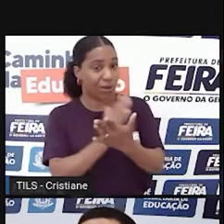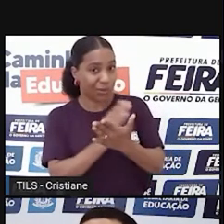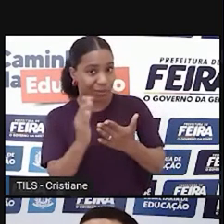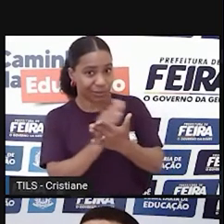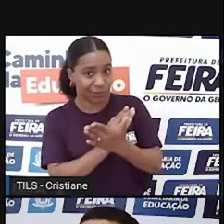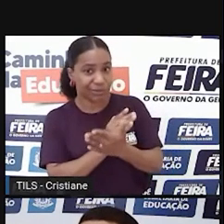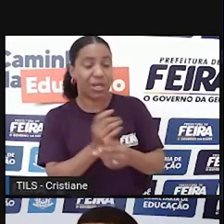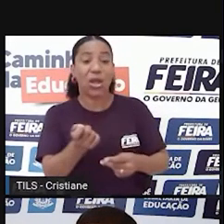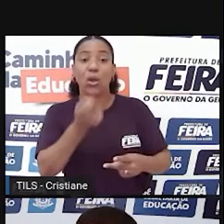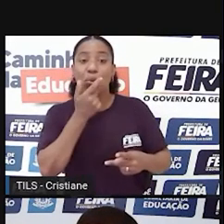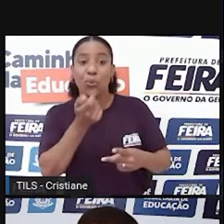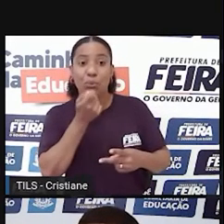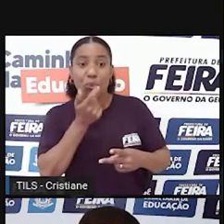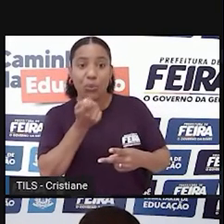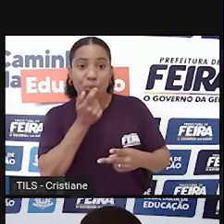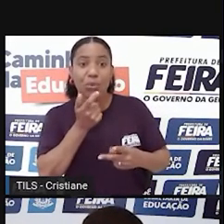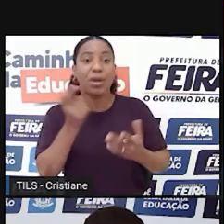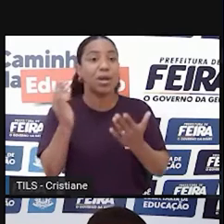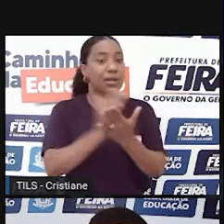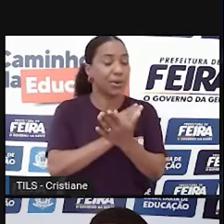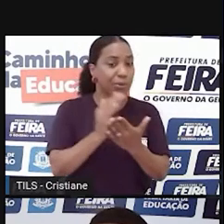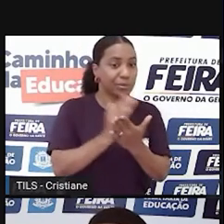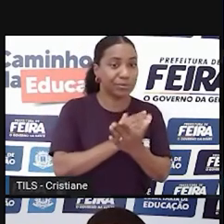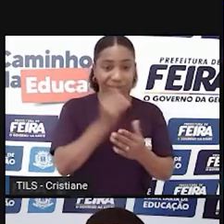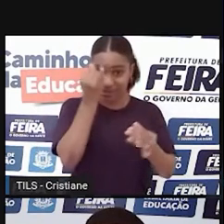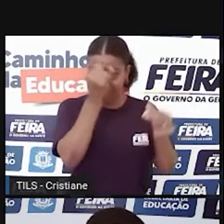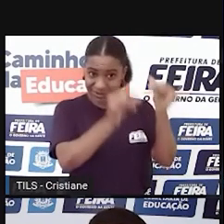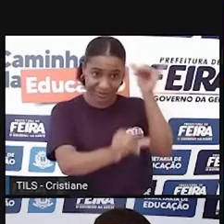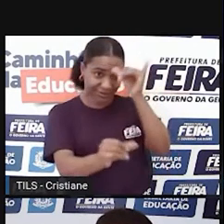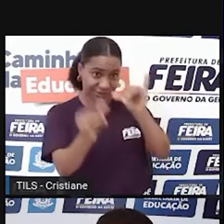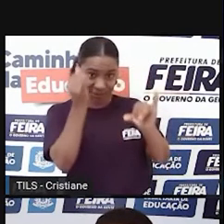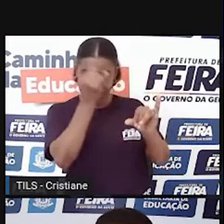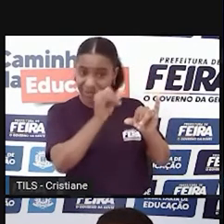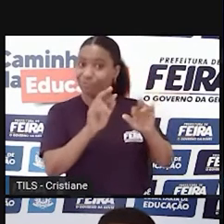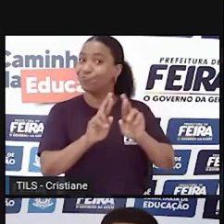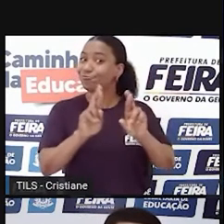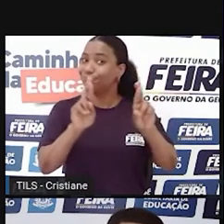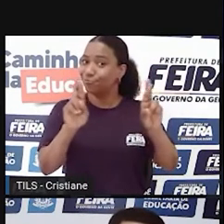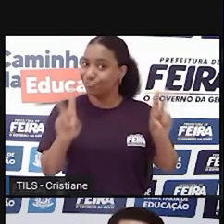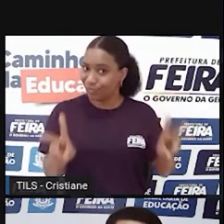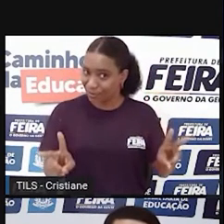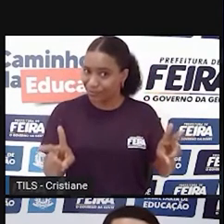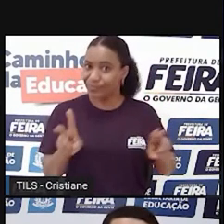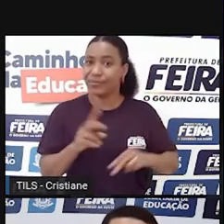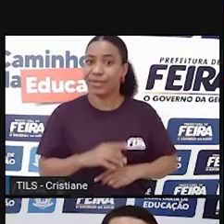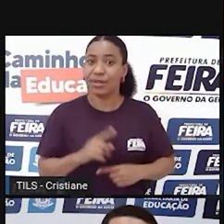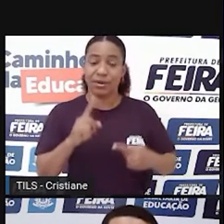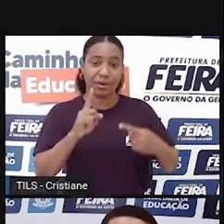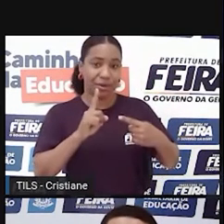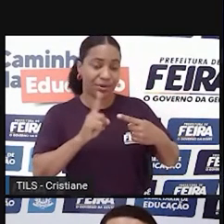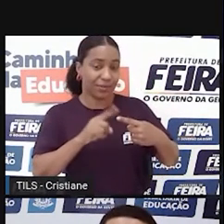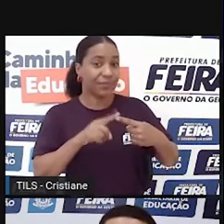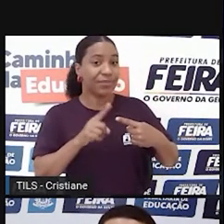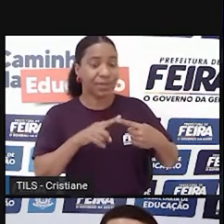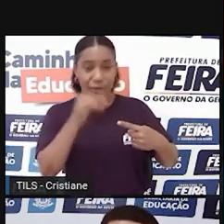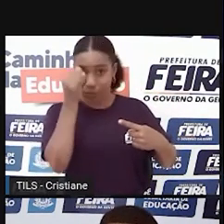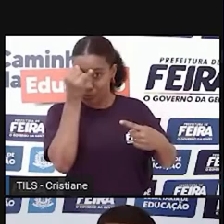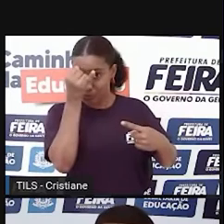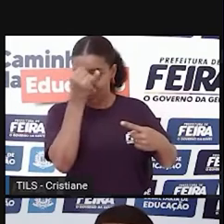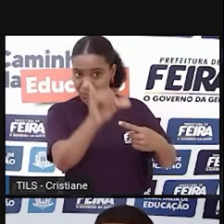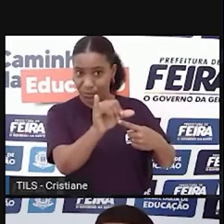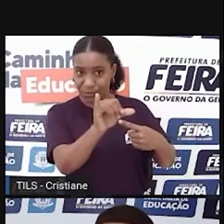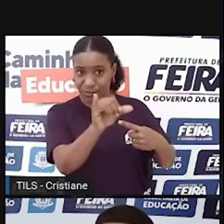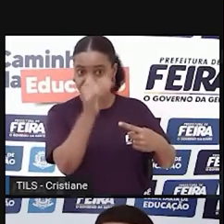método preservativo. Olha só, o método contraceptivo, ele vai única e exclusivamente prevenir uma